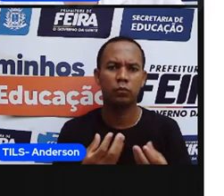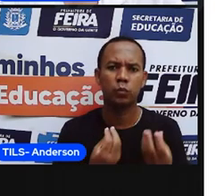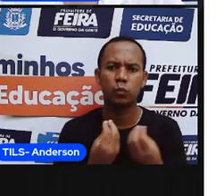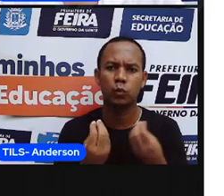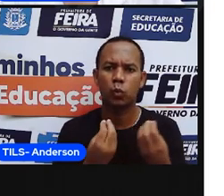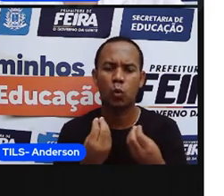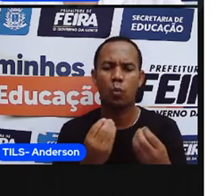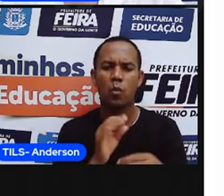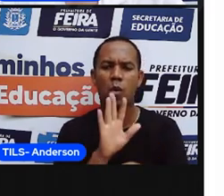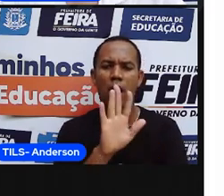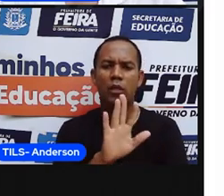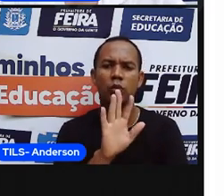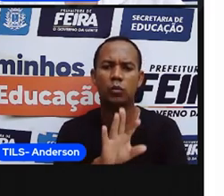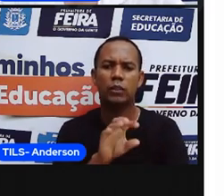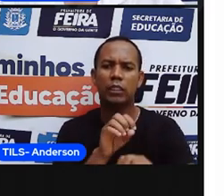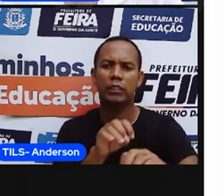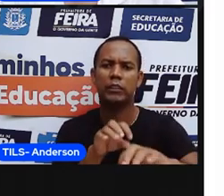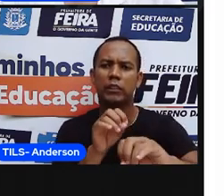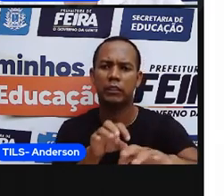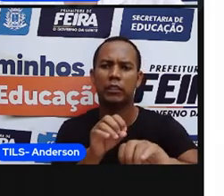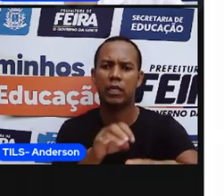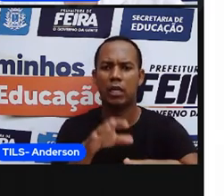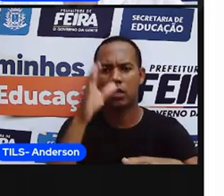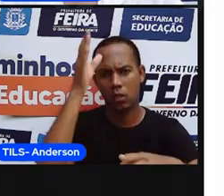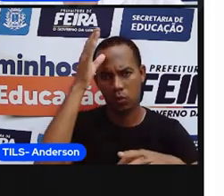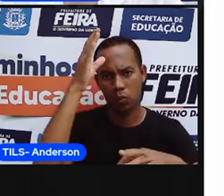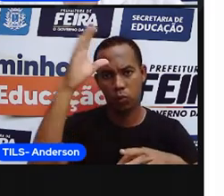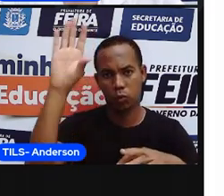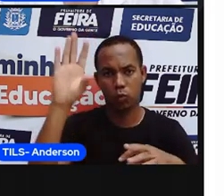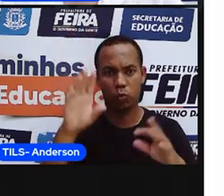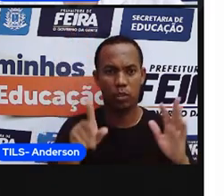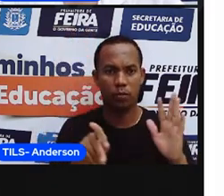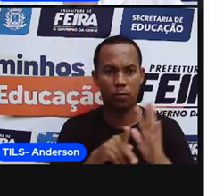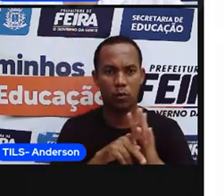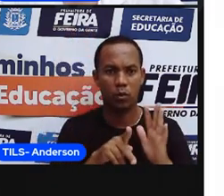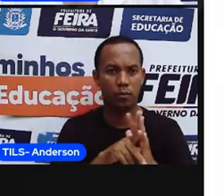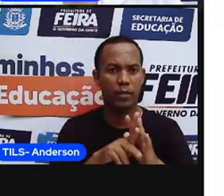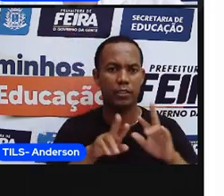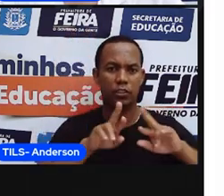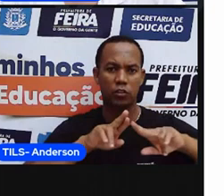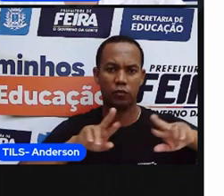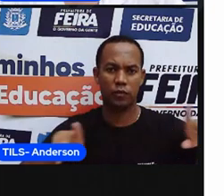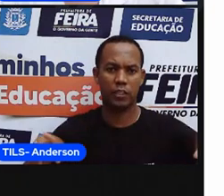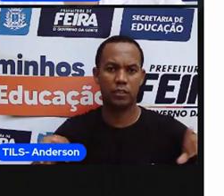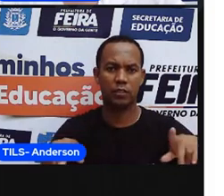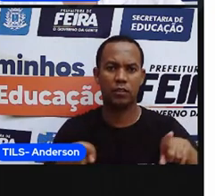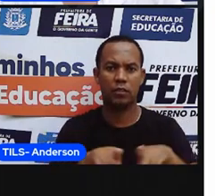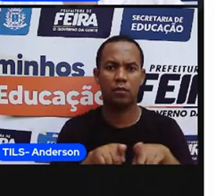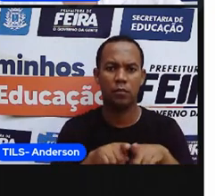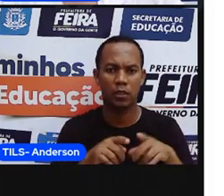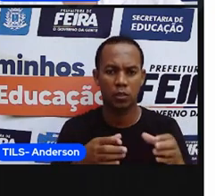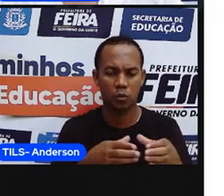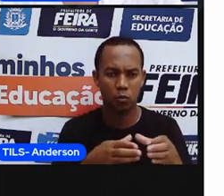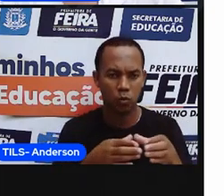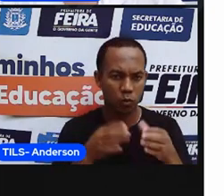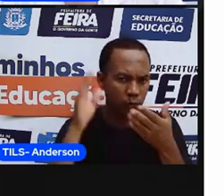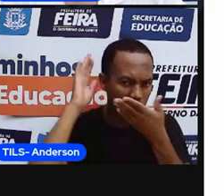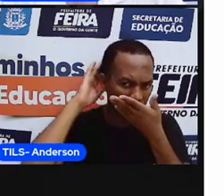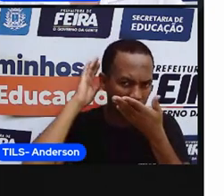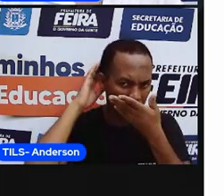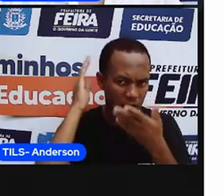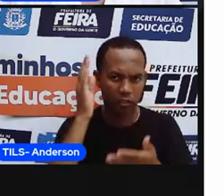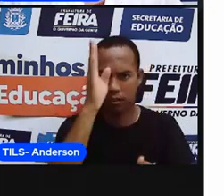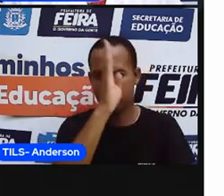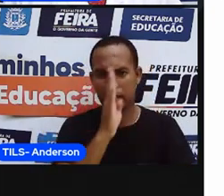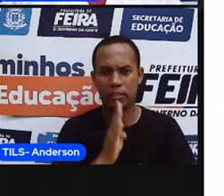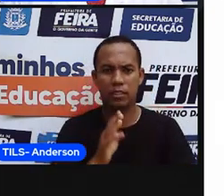para gerações futuras os costumes que constituem a cultura das diversas comunidades indígenas brasileiras, né?